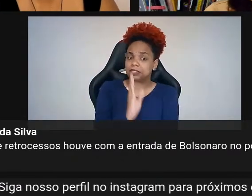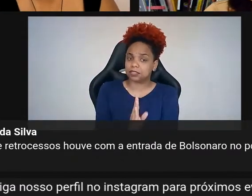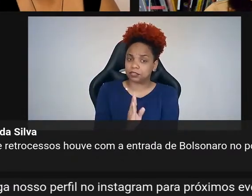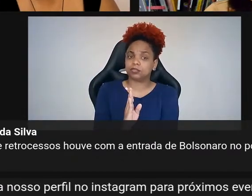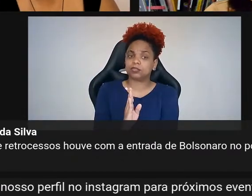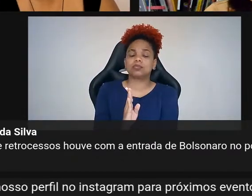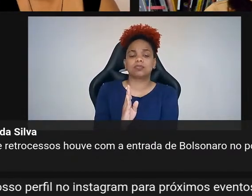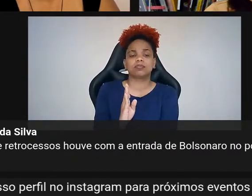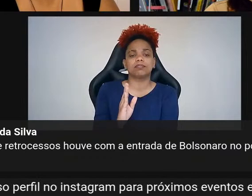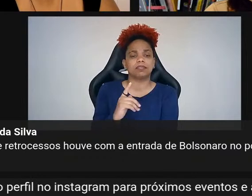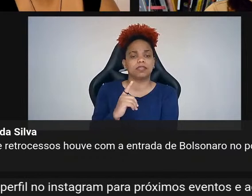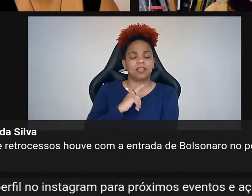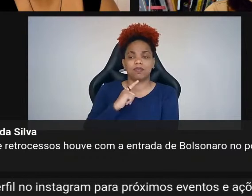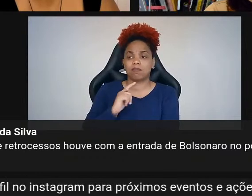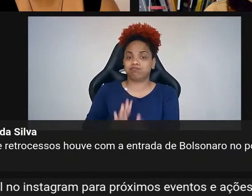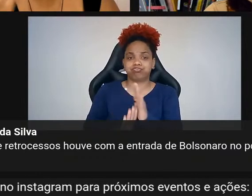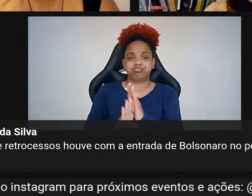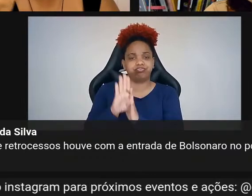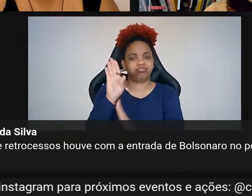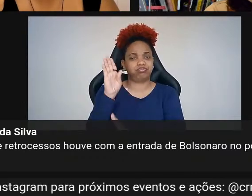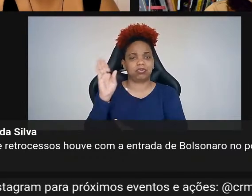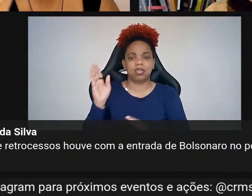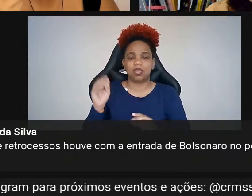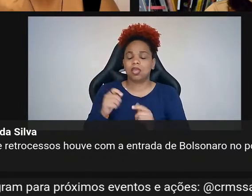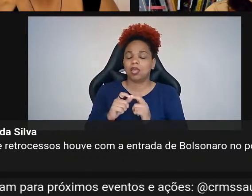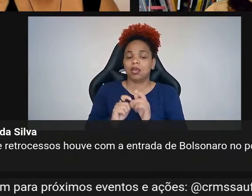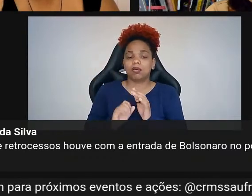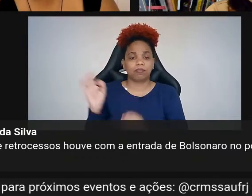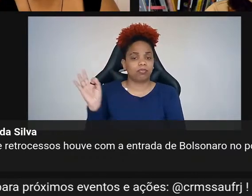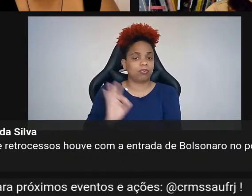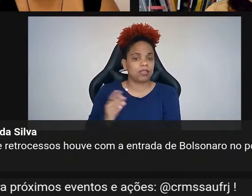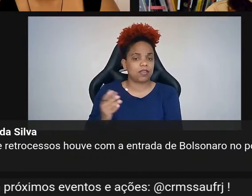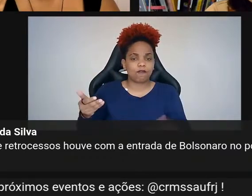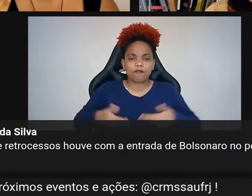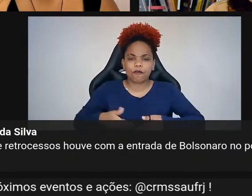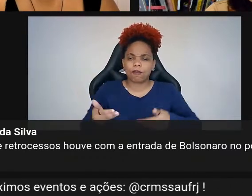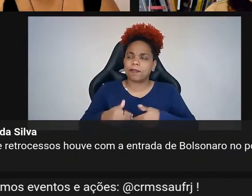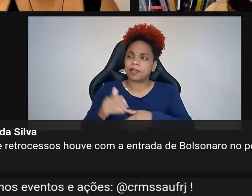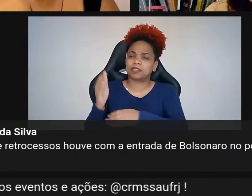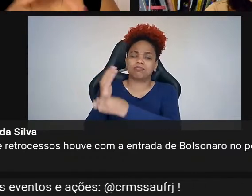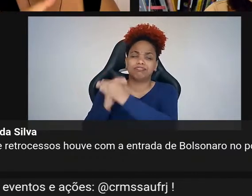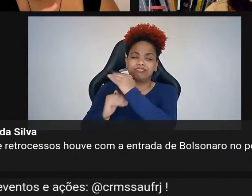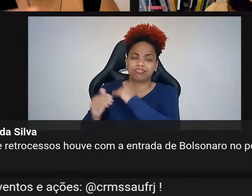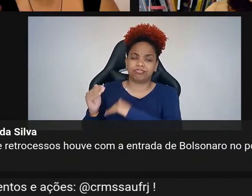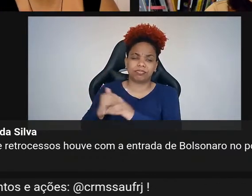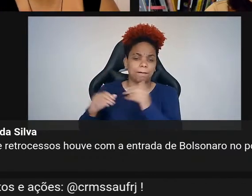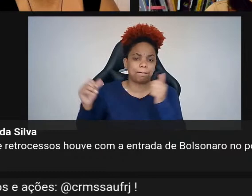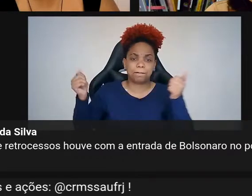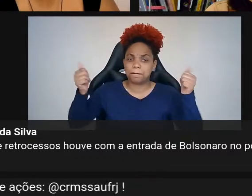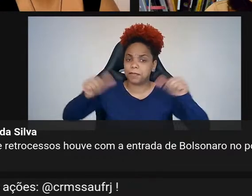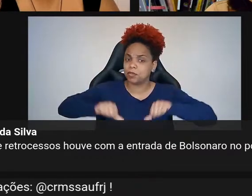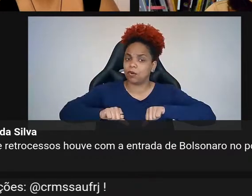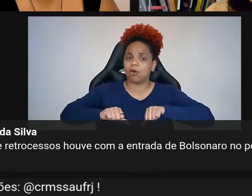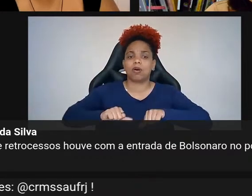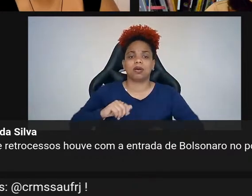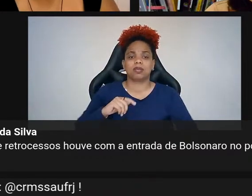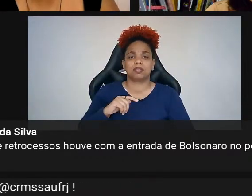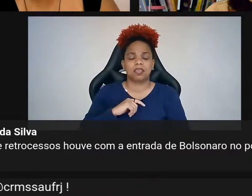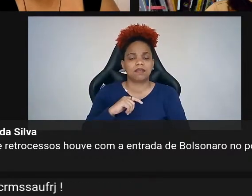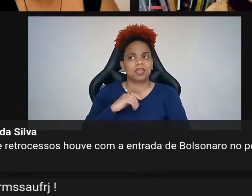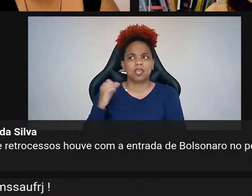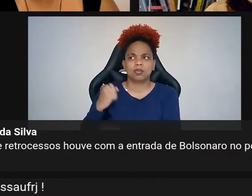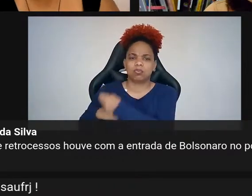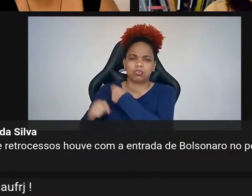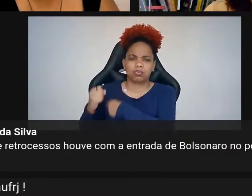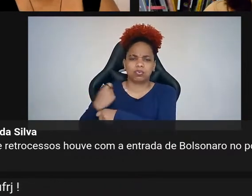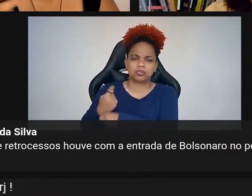ao mapa da fome. Esse, para mim, é um dos retrocessos piores dos nossos últimos anos. A gente vê nas